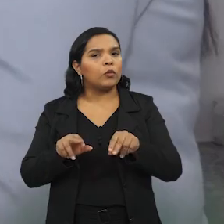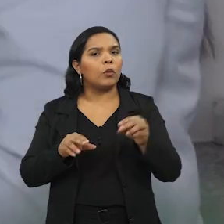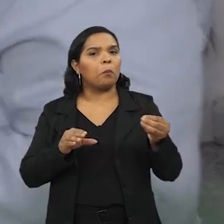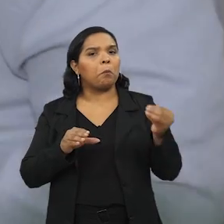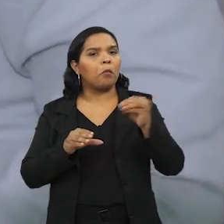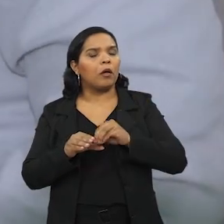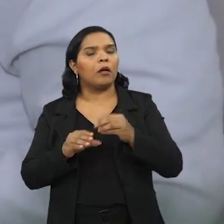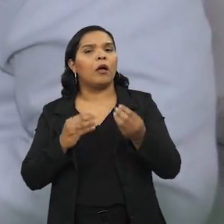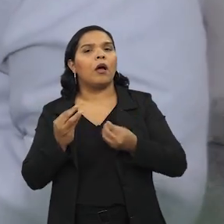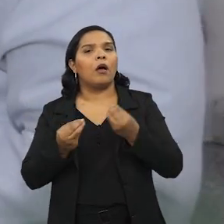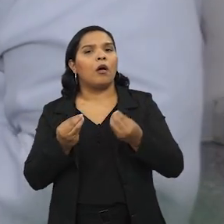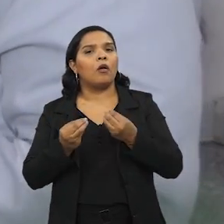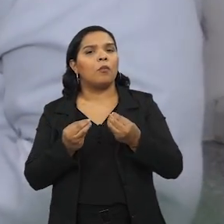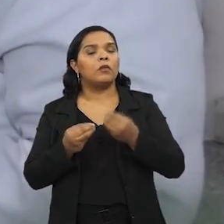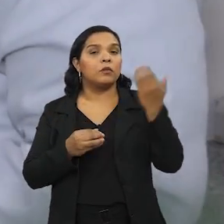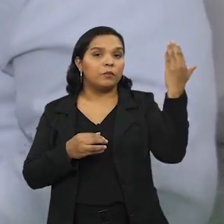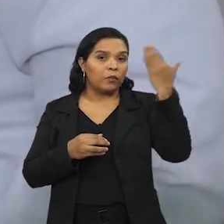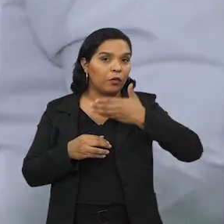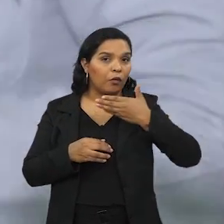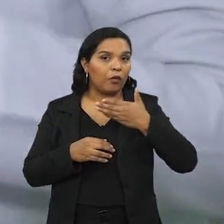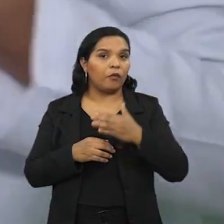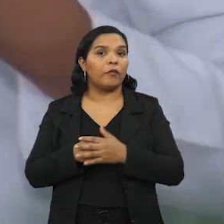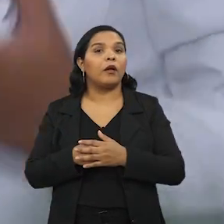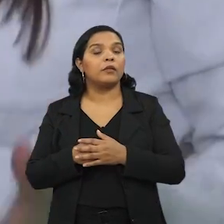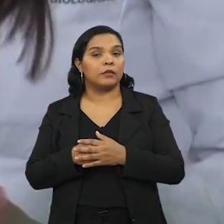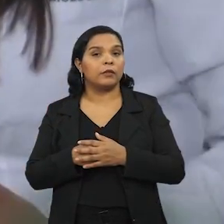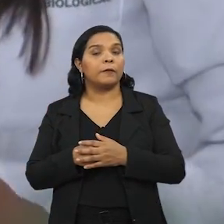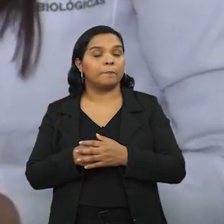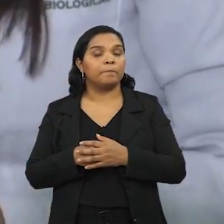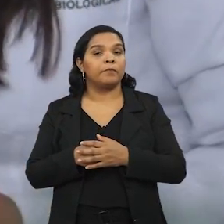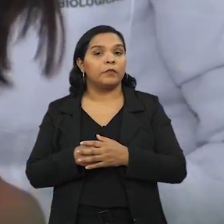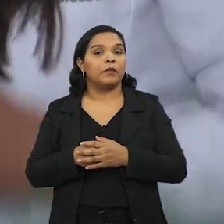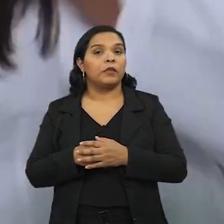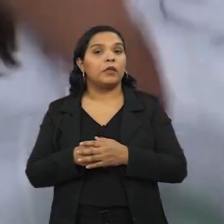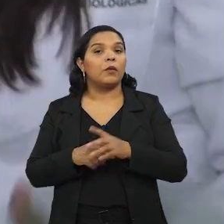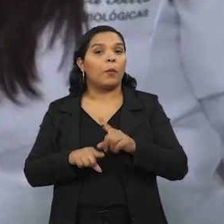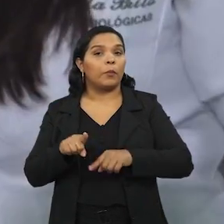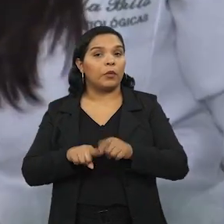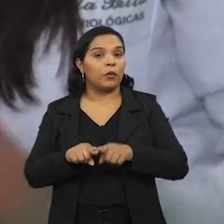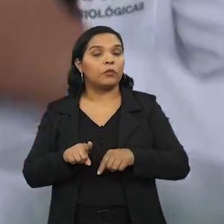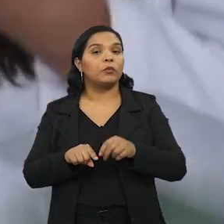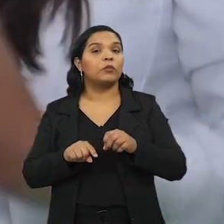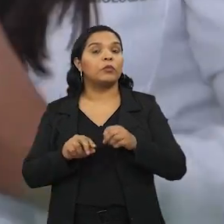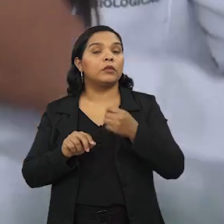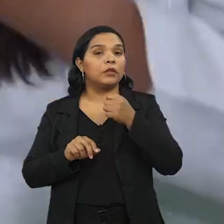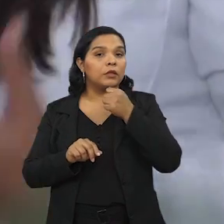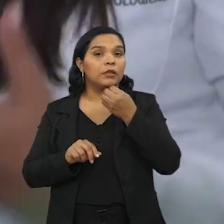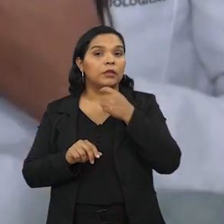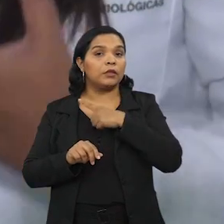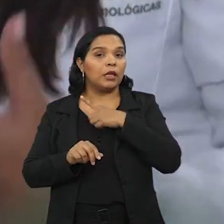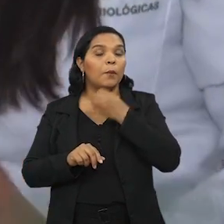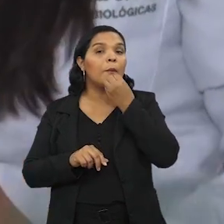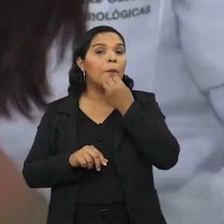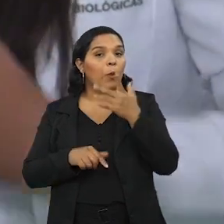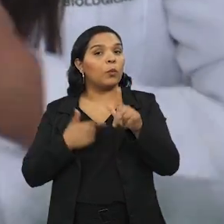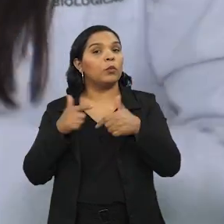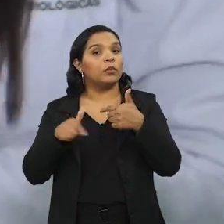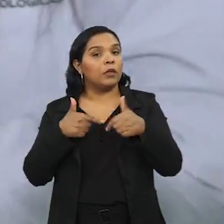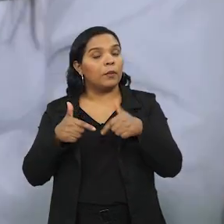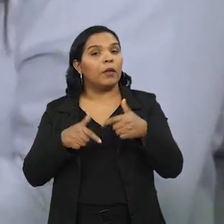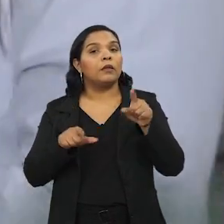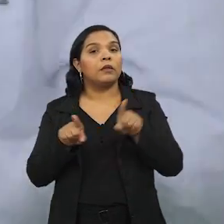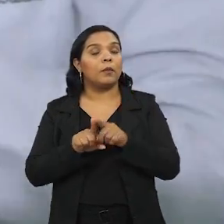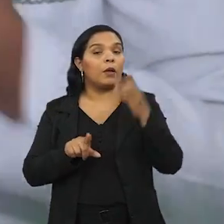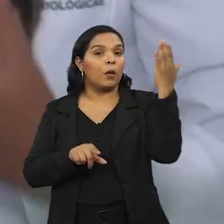larva com o extrato. A gente consegue demonstrar tanto com provas estatísticas que esse extrato ele tem uma boa atividade, a